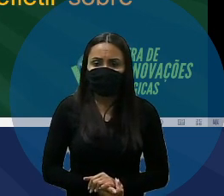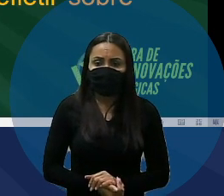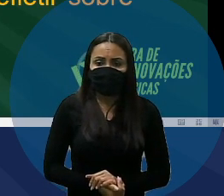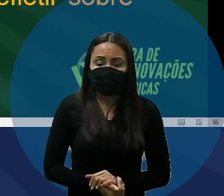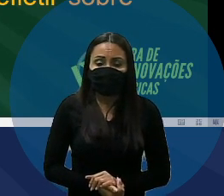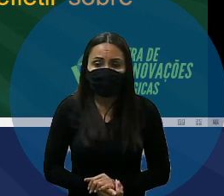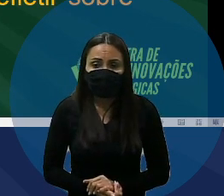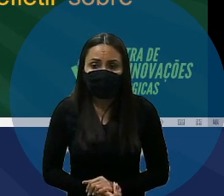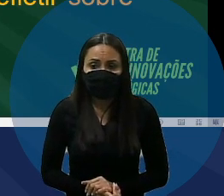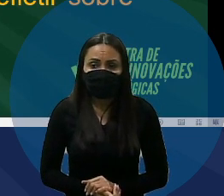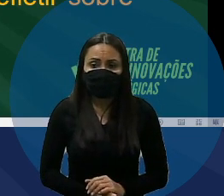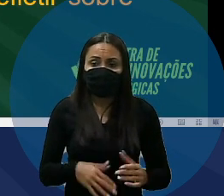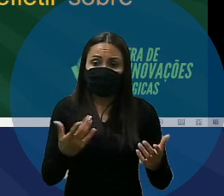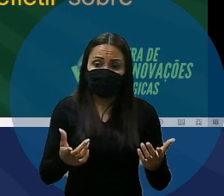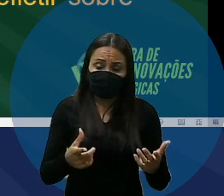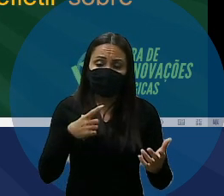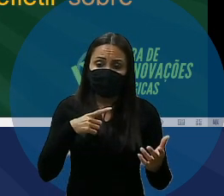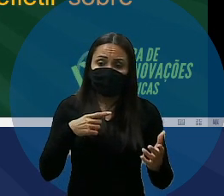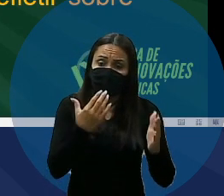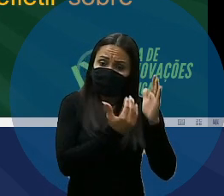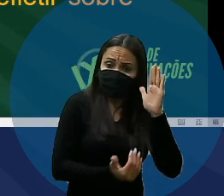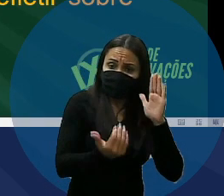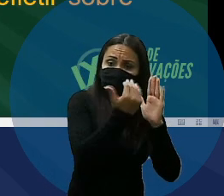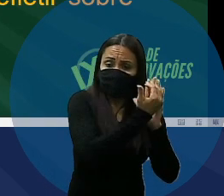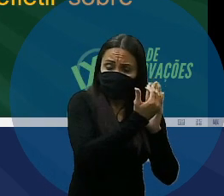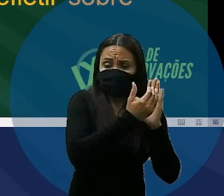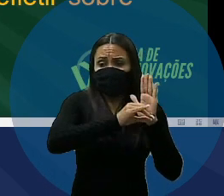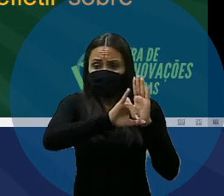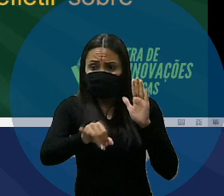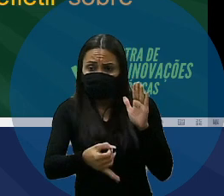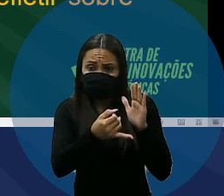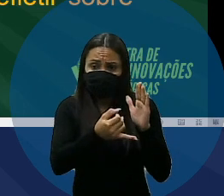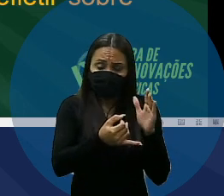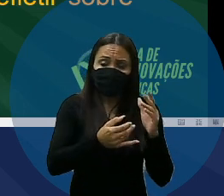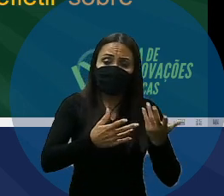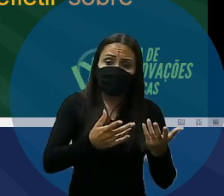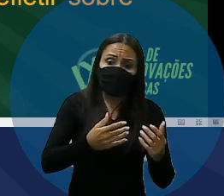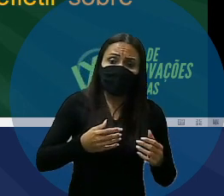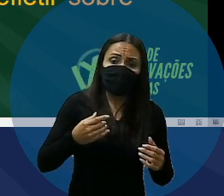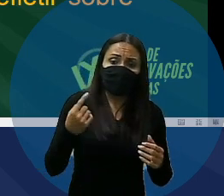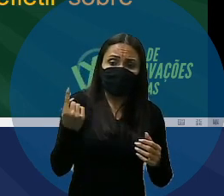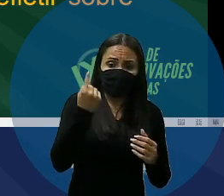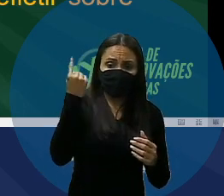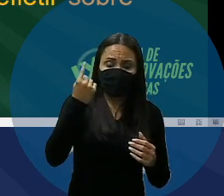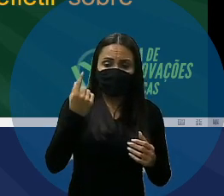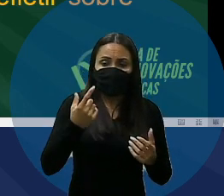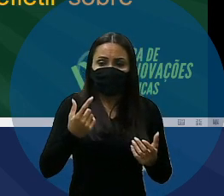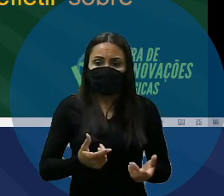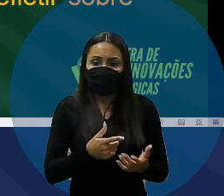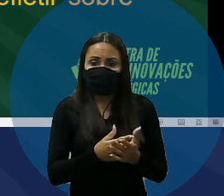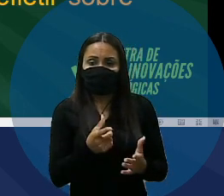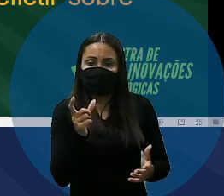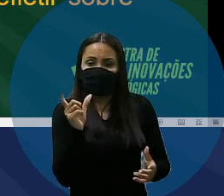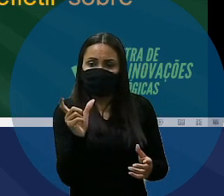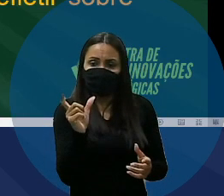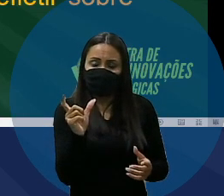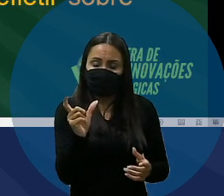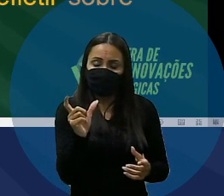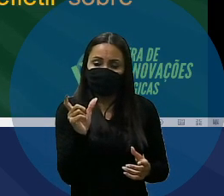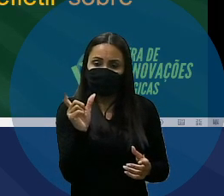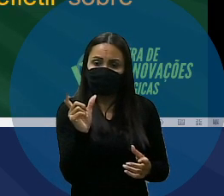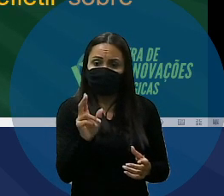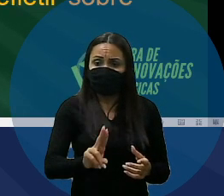um empréstimo a juros menores, ao invés de pagar a parcela mínima. Então, é isso que